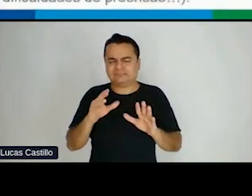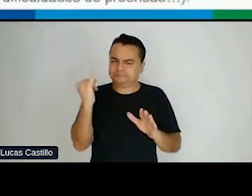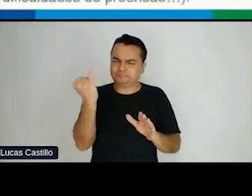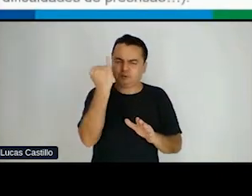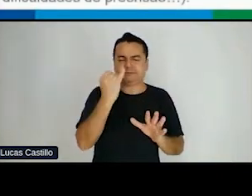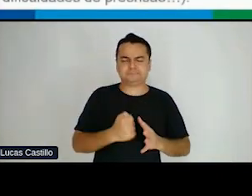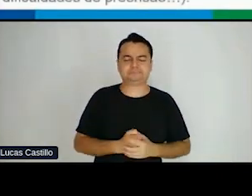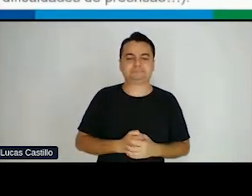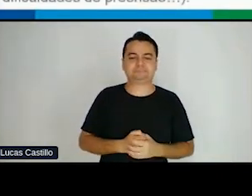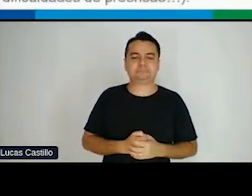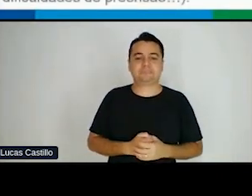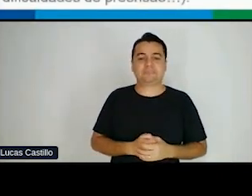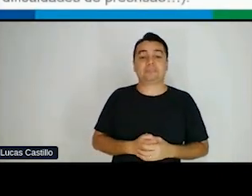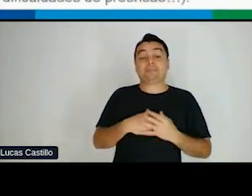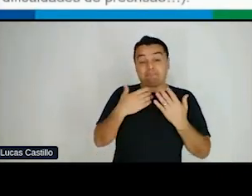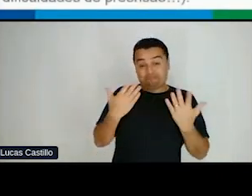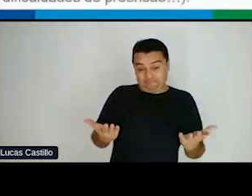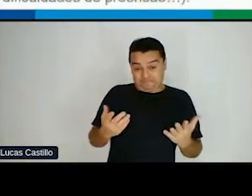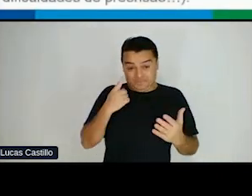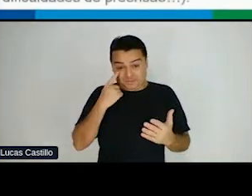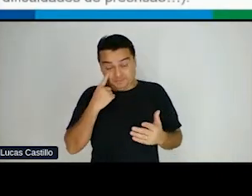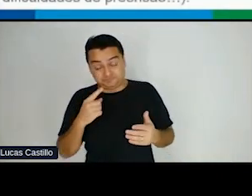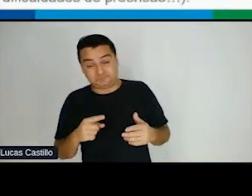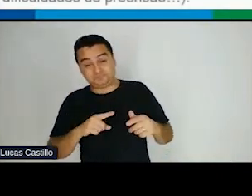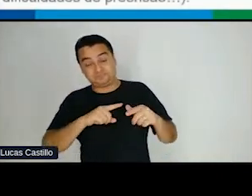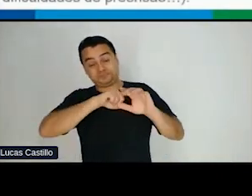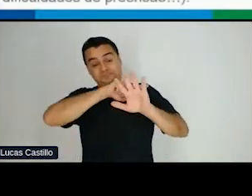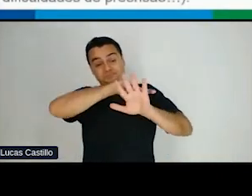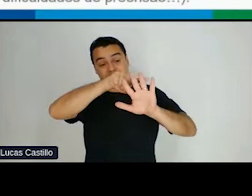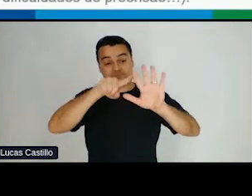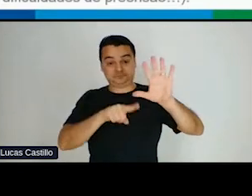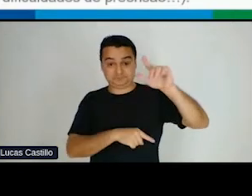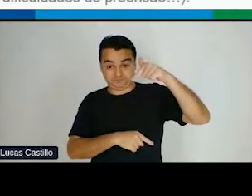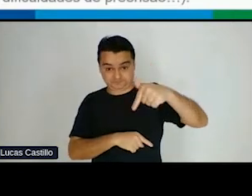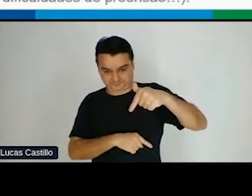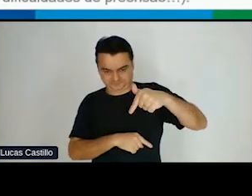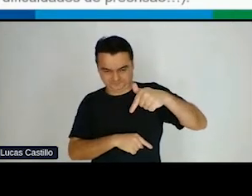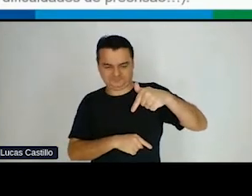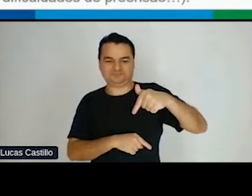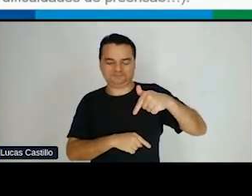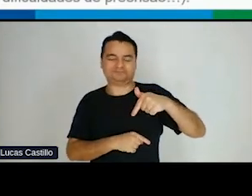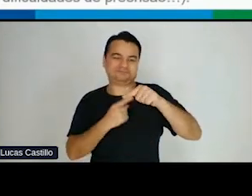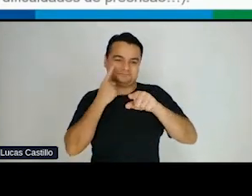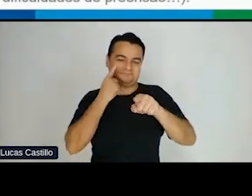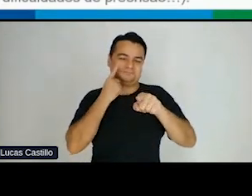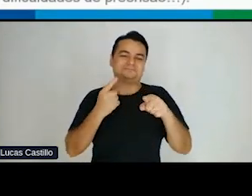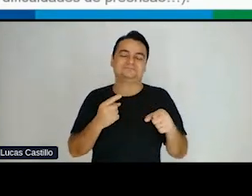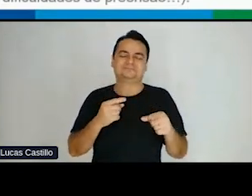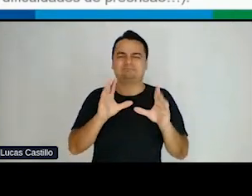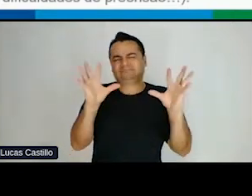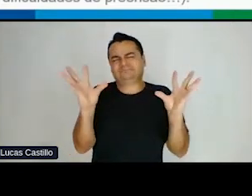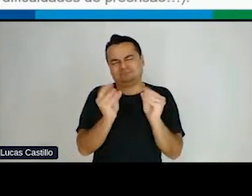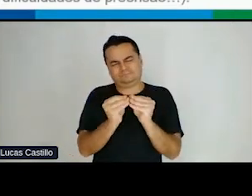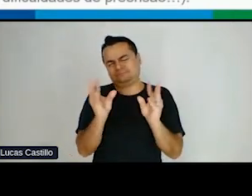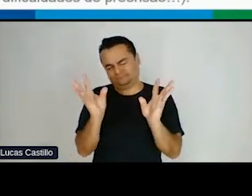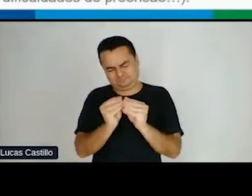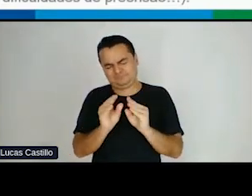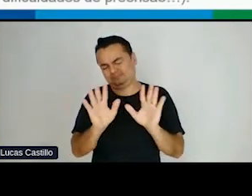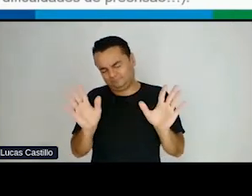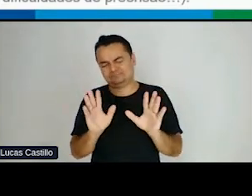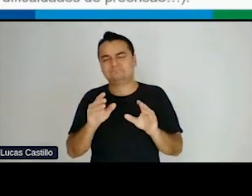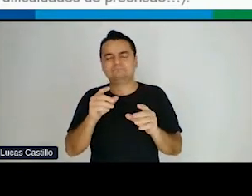entra. Então esse aqui foi um breve resumo, assim, tentando trazer um pouquinho para esse universo